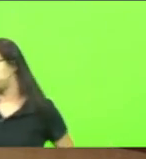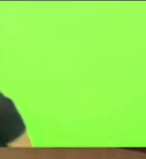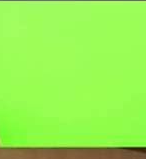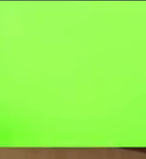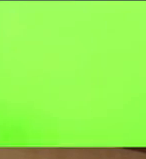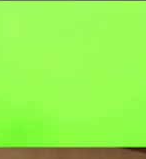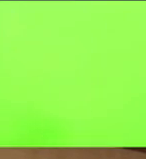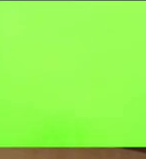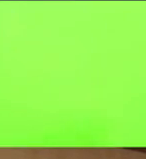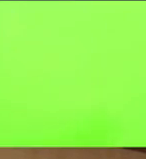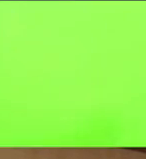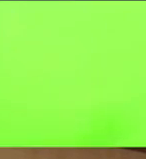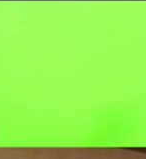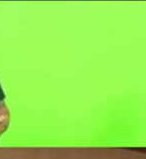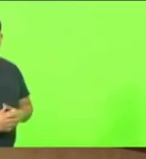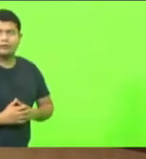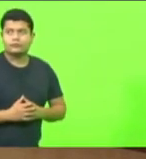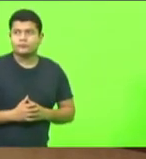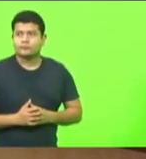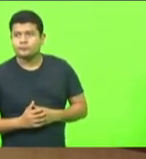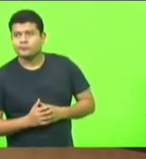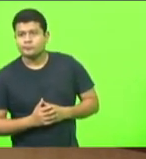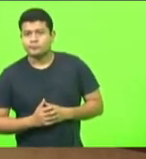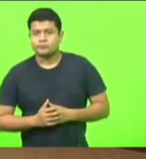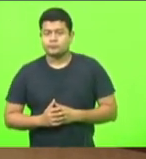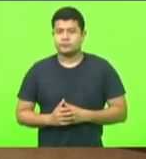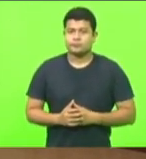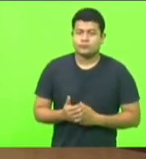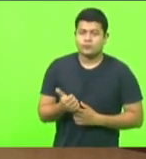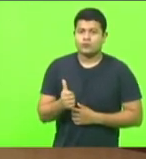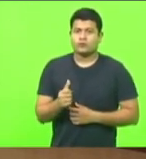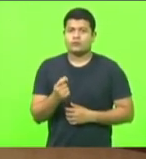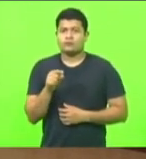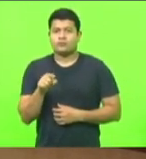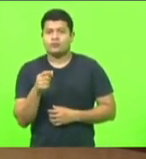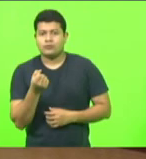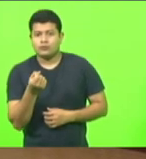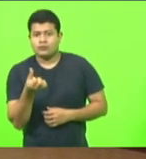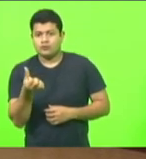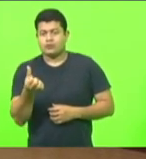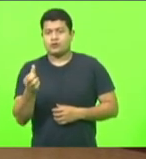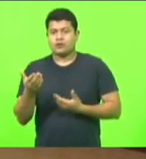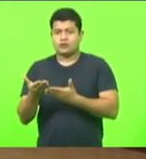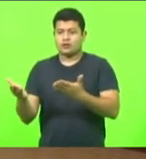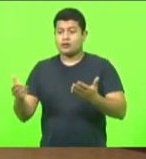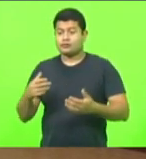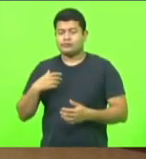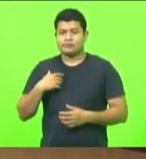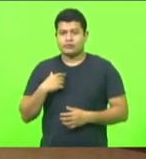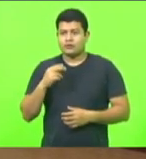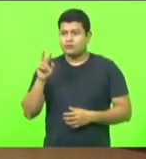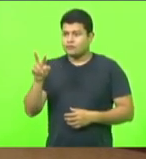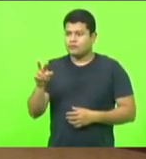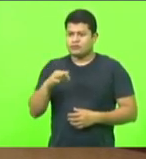R$ 11.086 para os professores de doutorado não animou a categoria, porque poucos receberão